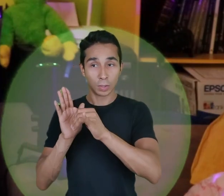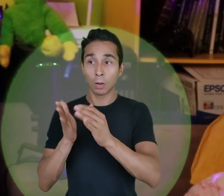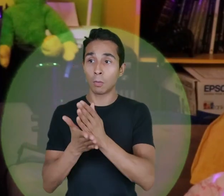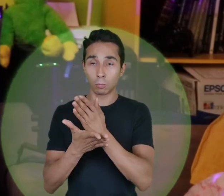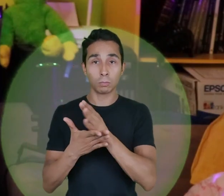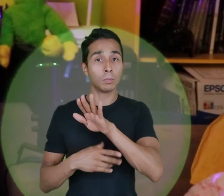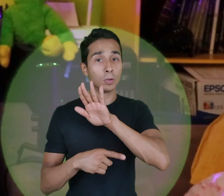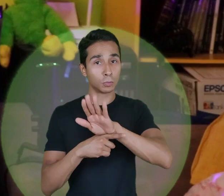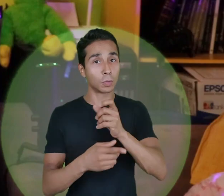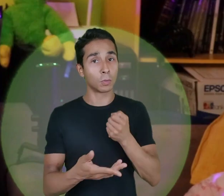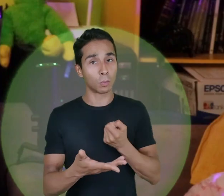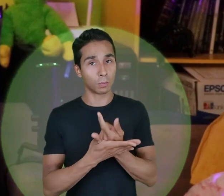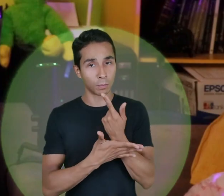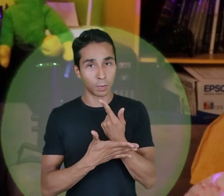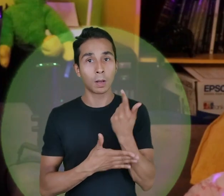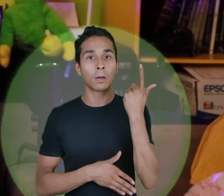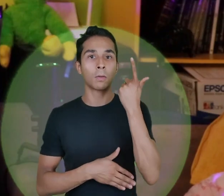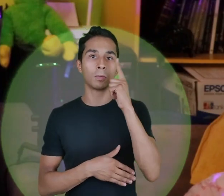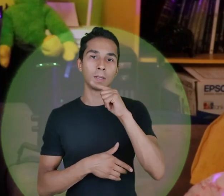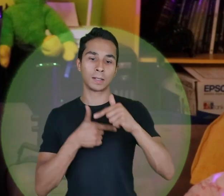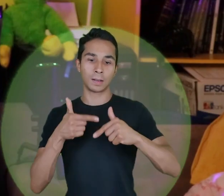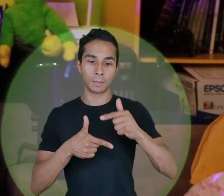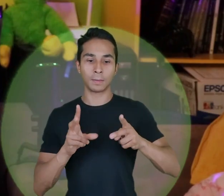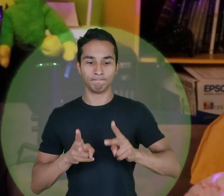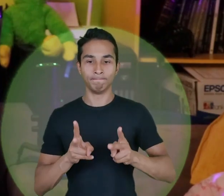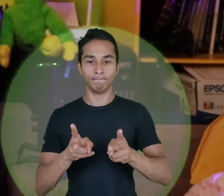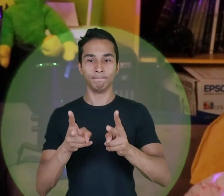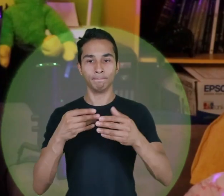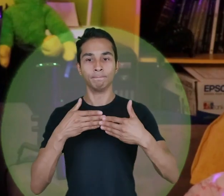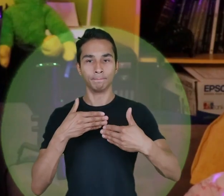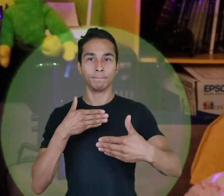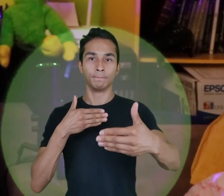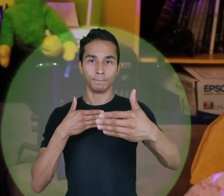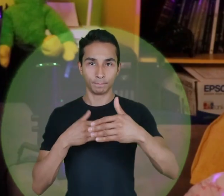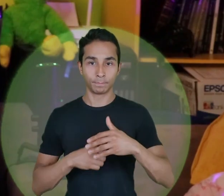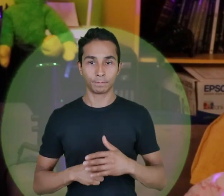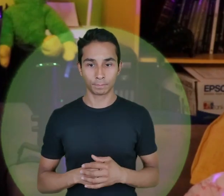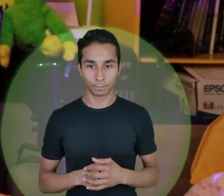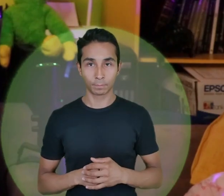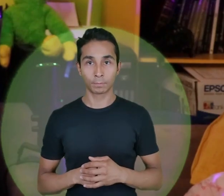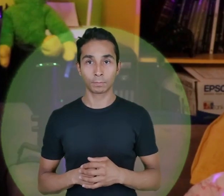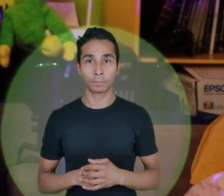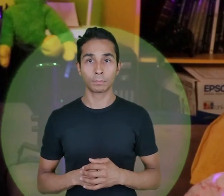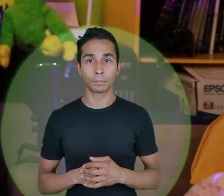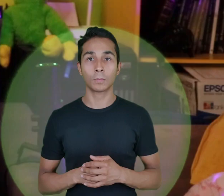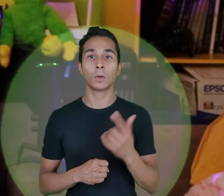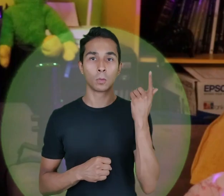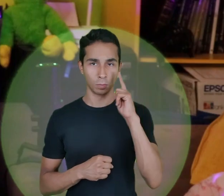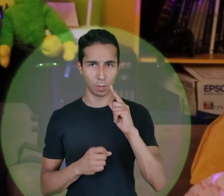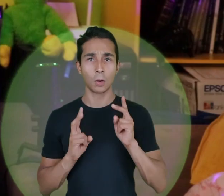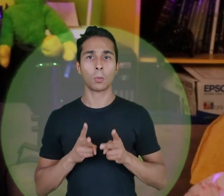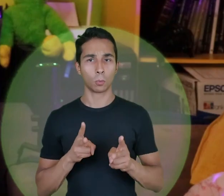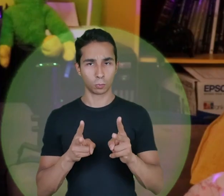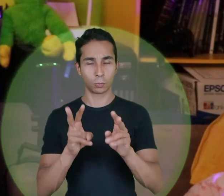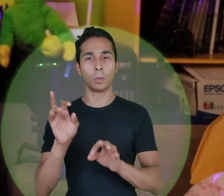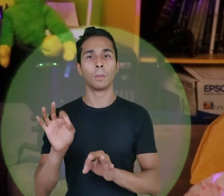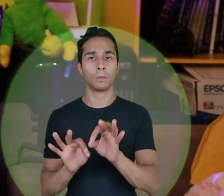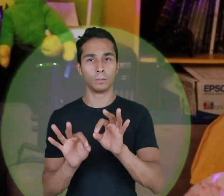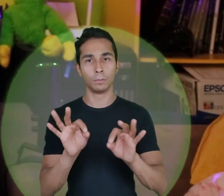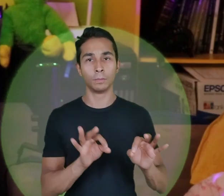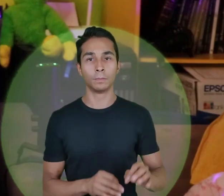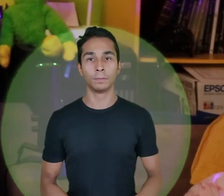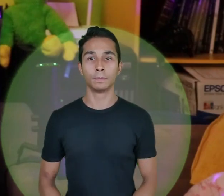E de poder continuar realizando o seu trabalho. Tem muitos que pedem para que você doe, mas muitos você consegue continuar com